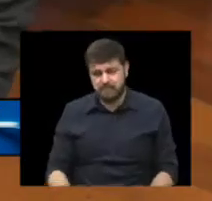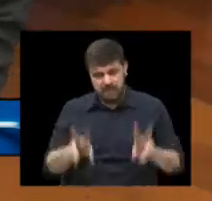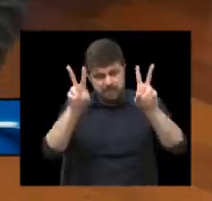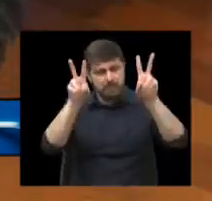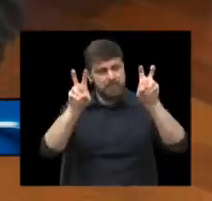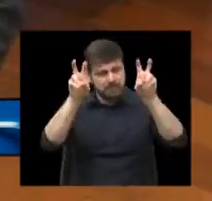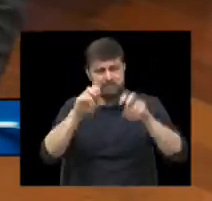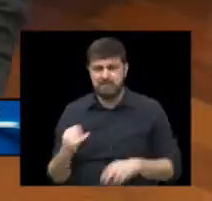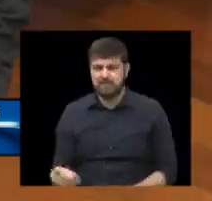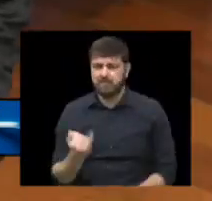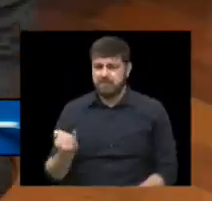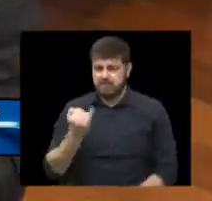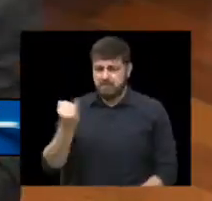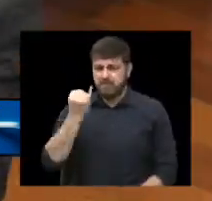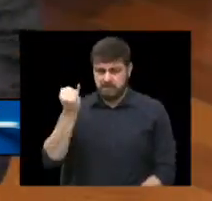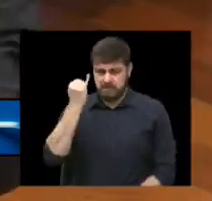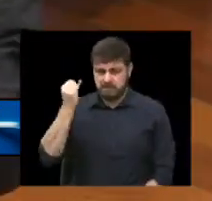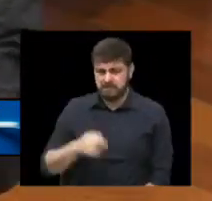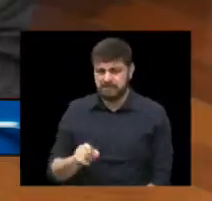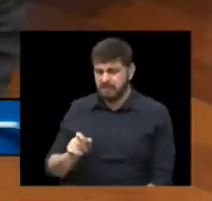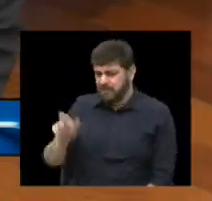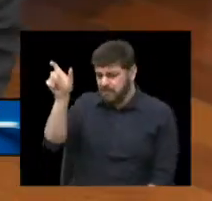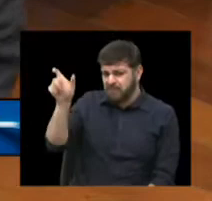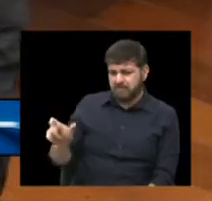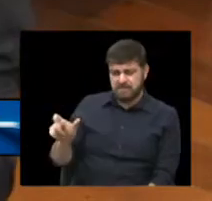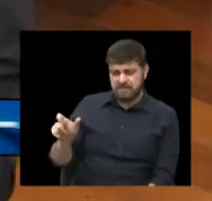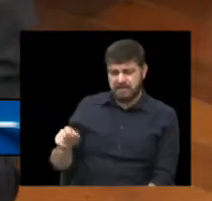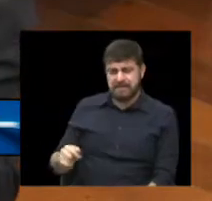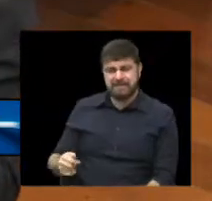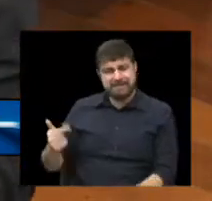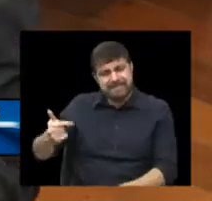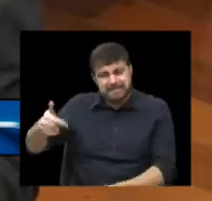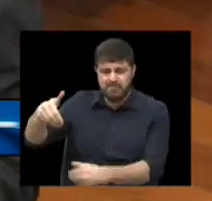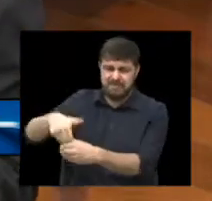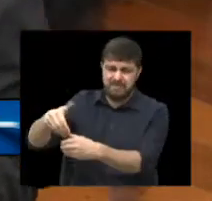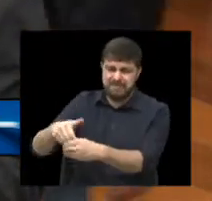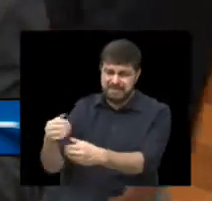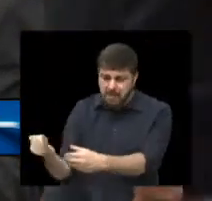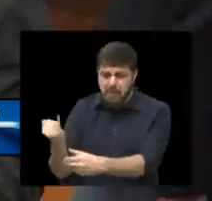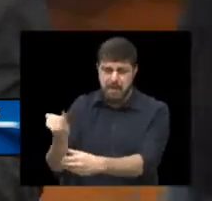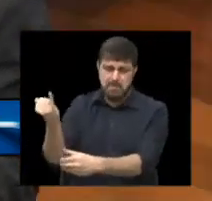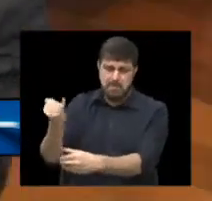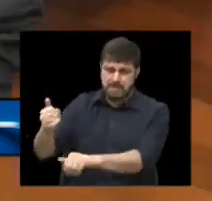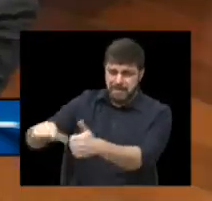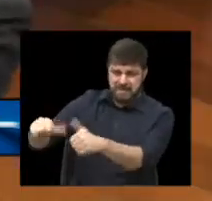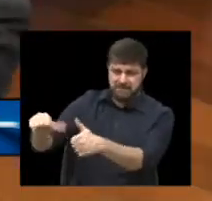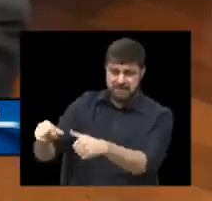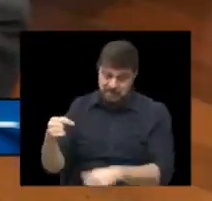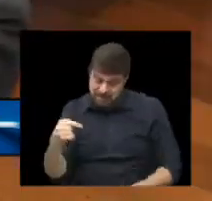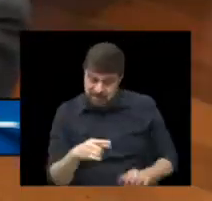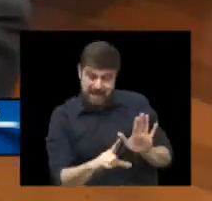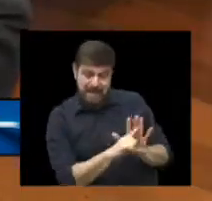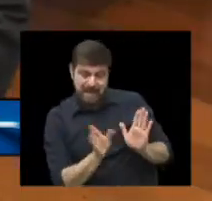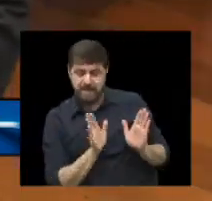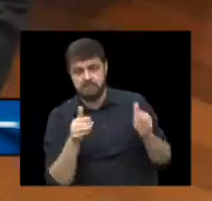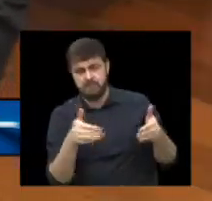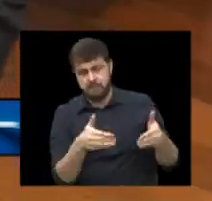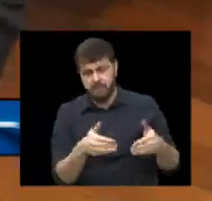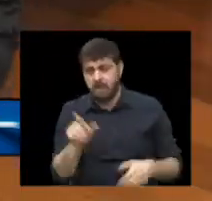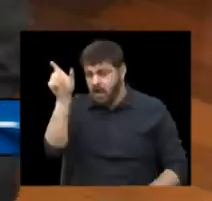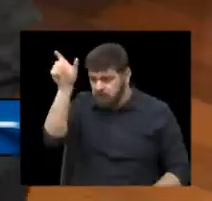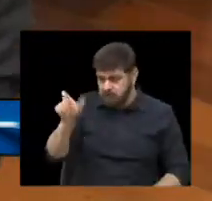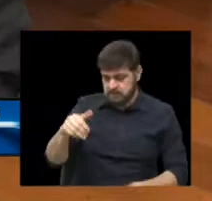tão pertinente que Vossa Excelência defende o mérito. Esse projeto é constitucional, é legal. E acredito que até Vossa Excelência vai